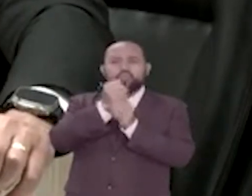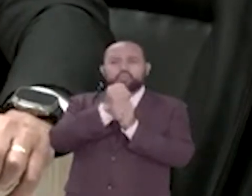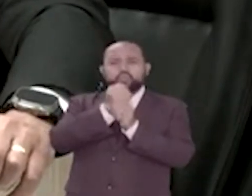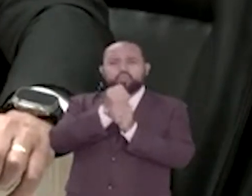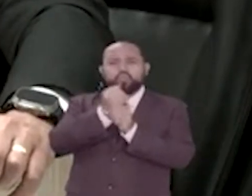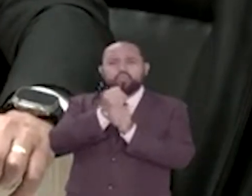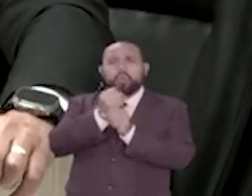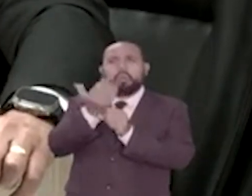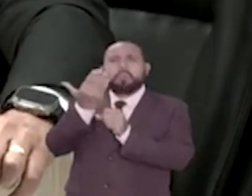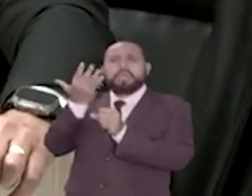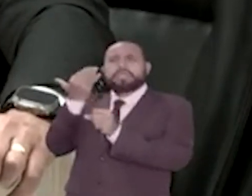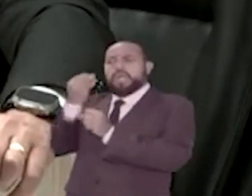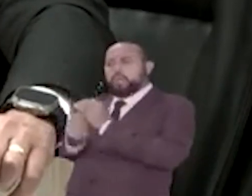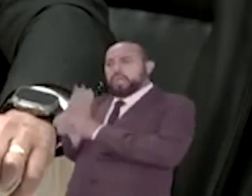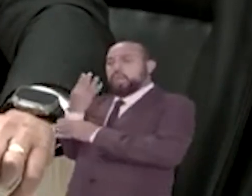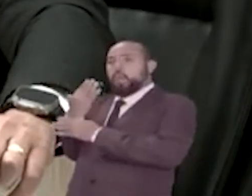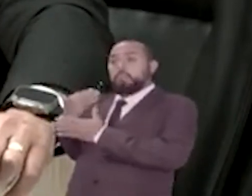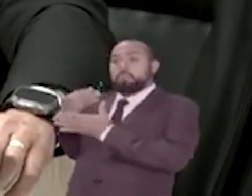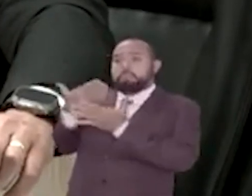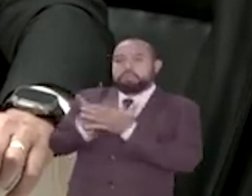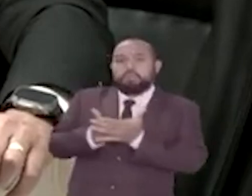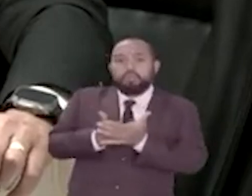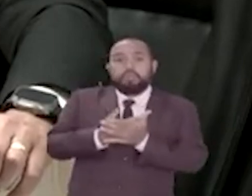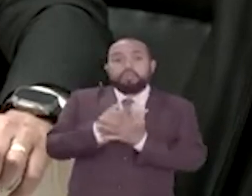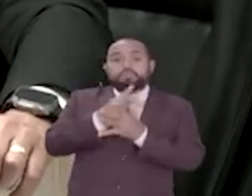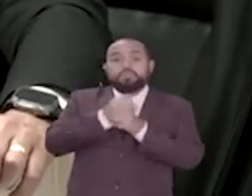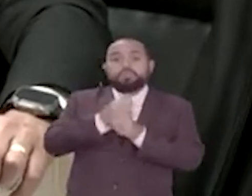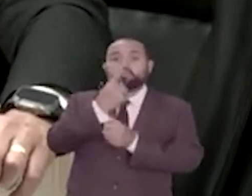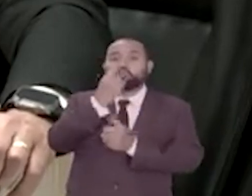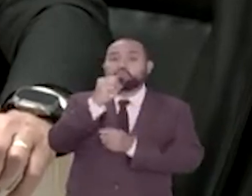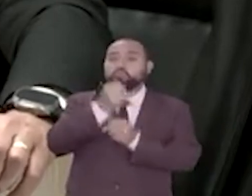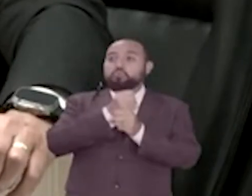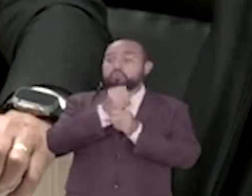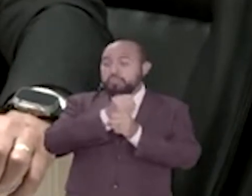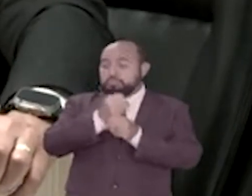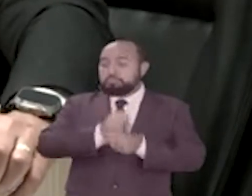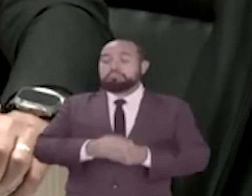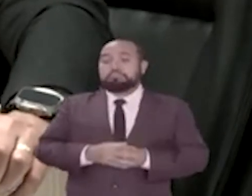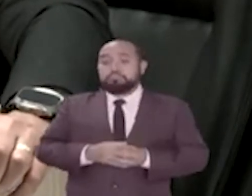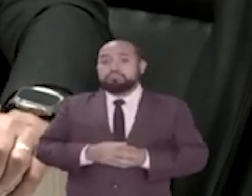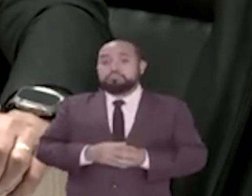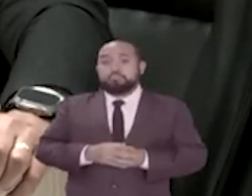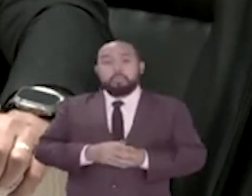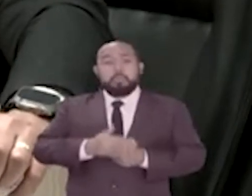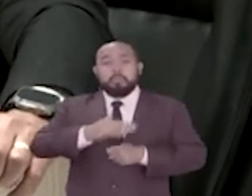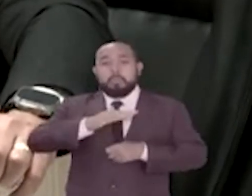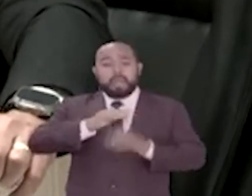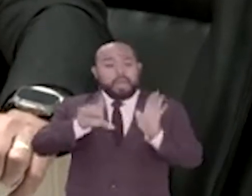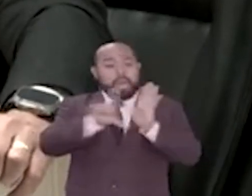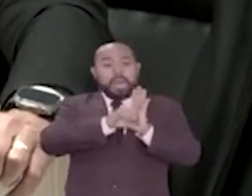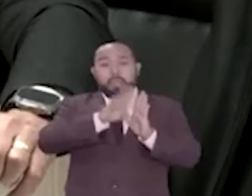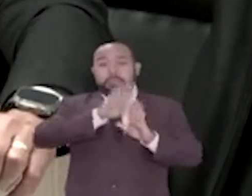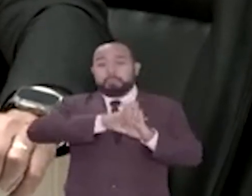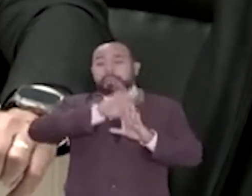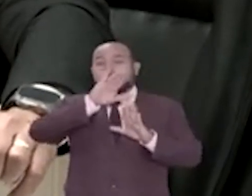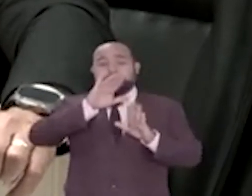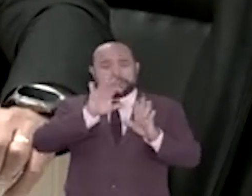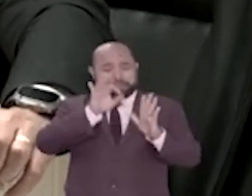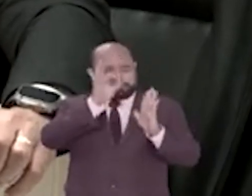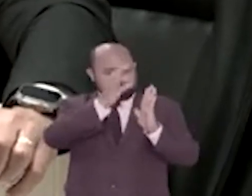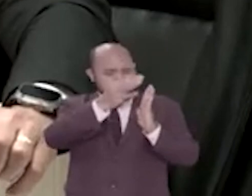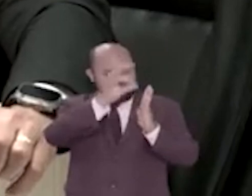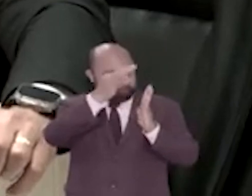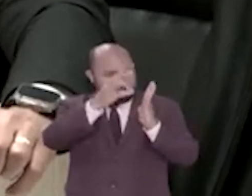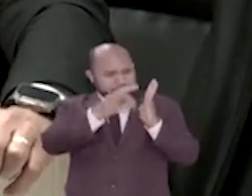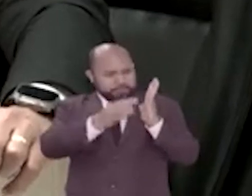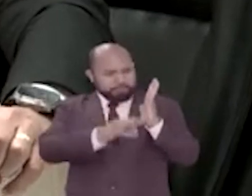mais completas que a gente já viu no cenário nacional. E cabe a nós garantir e